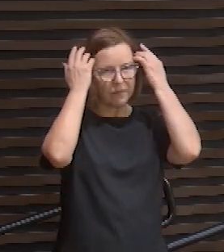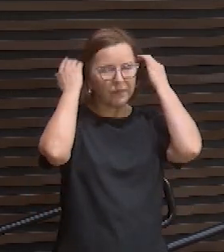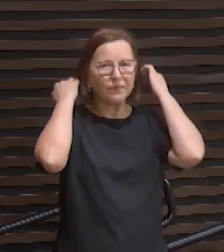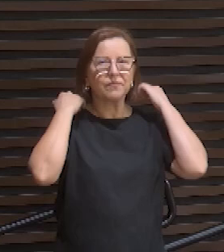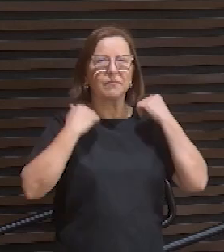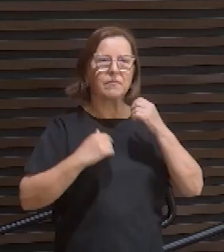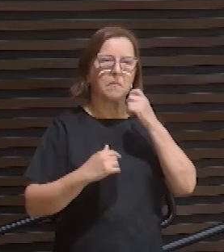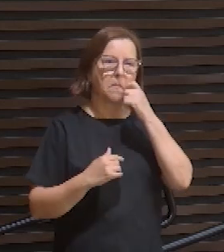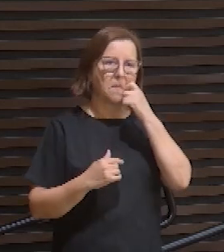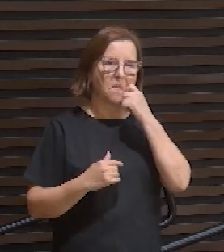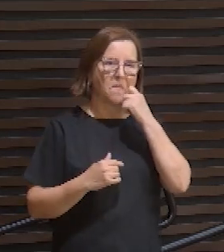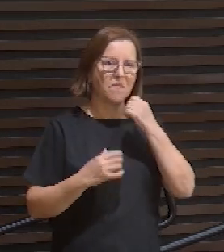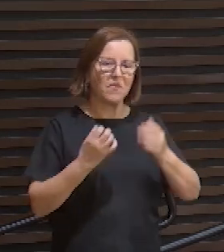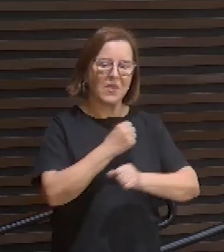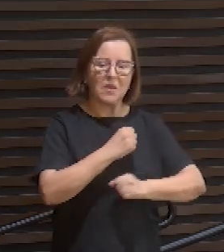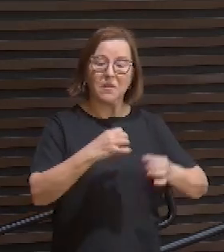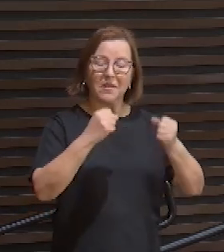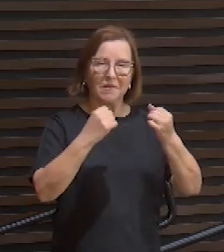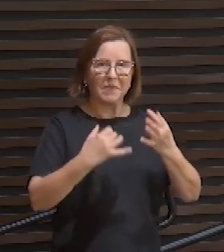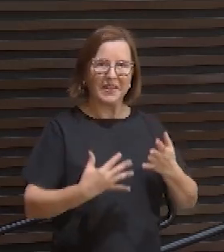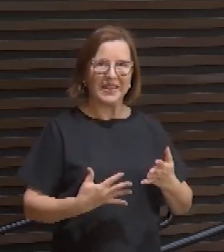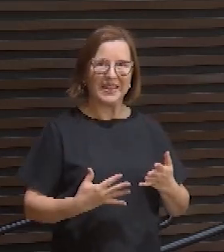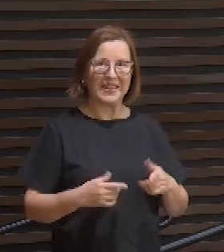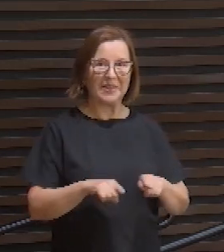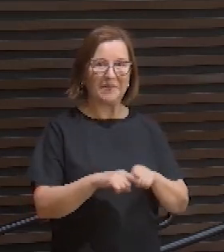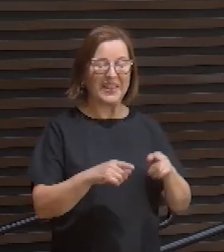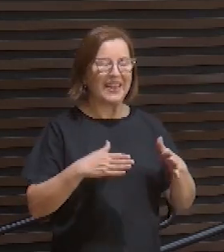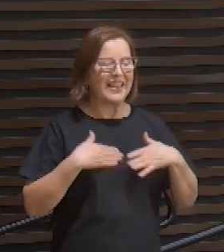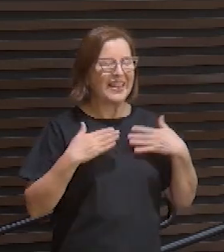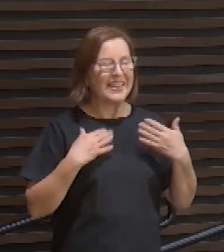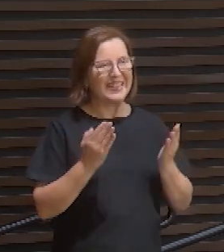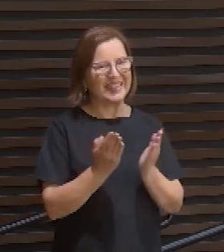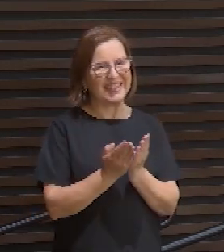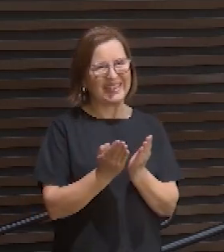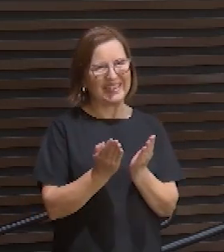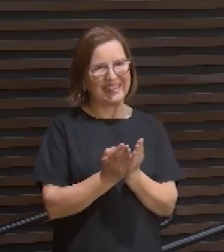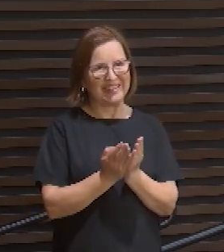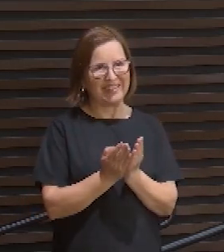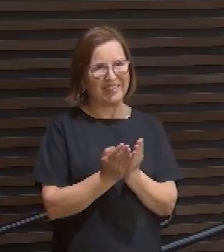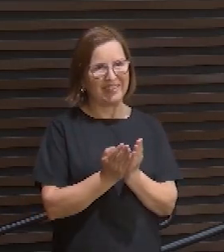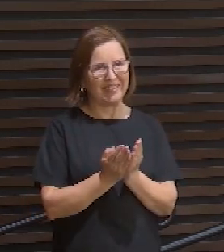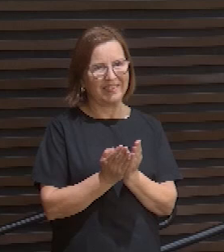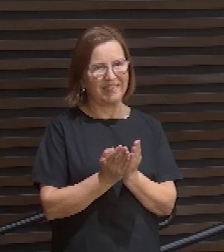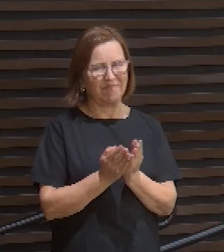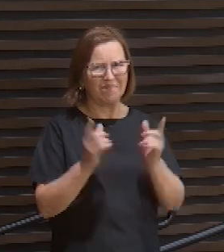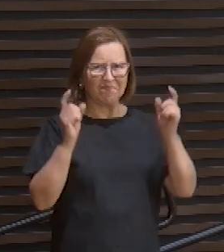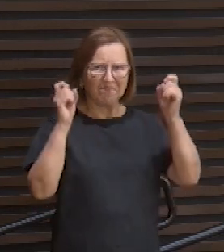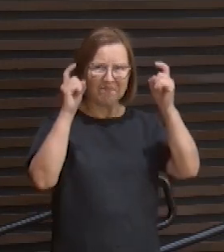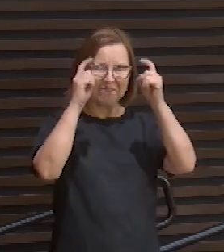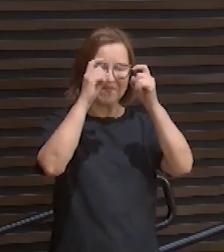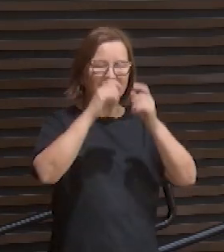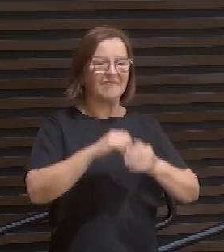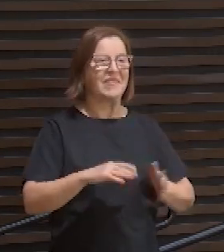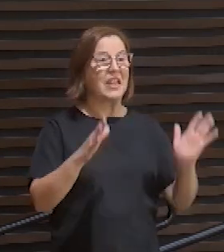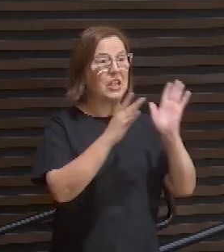não dá para explicar. Mas a alegria cristã, ela é paradoxal.